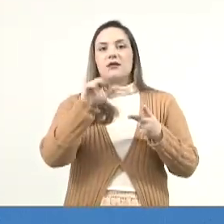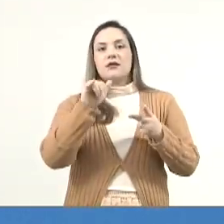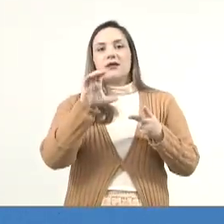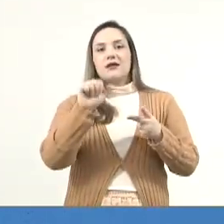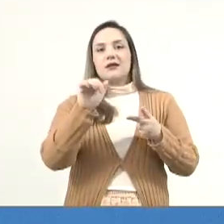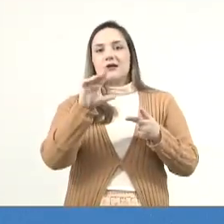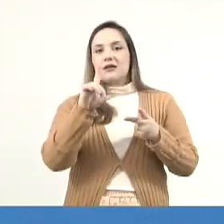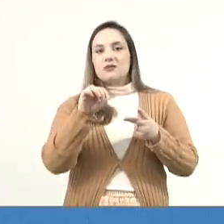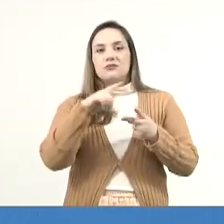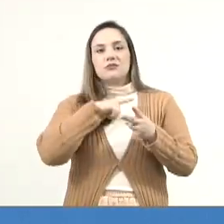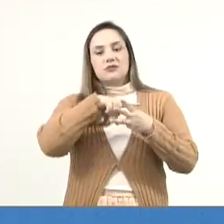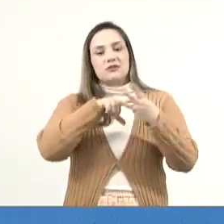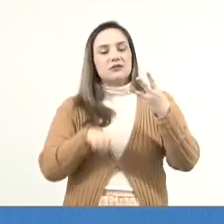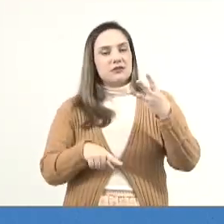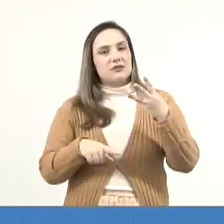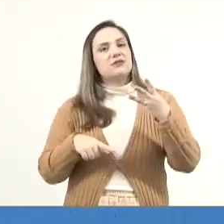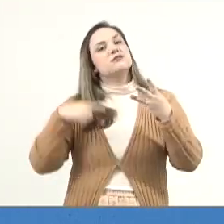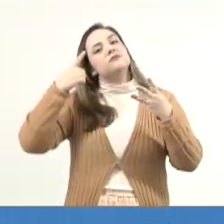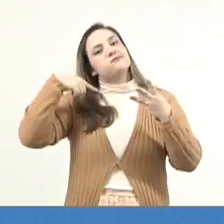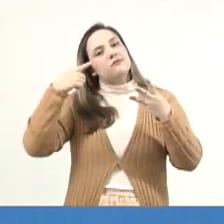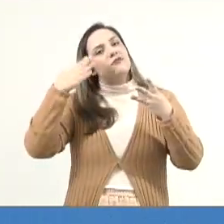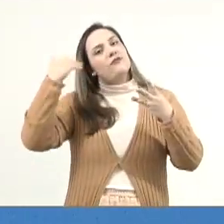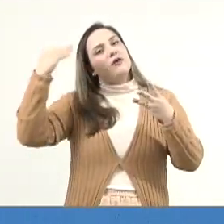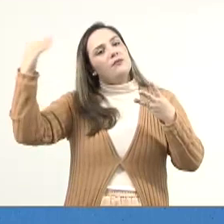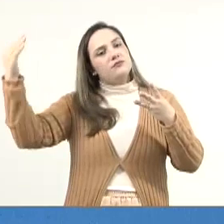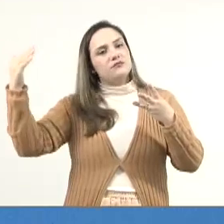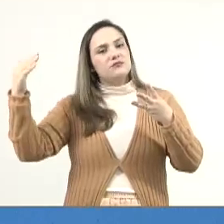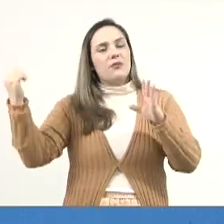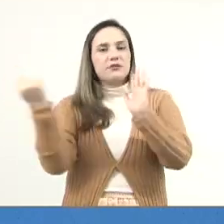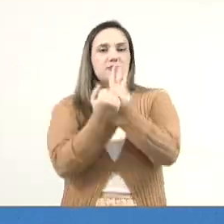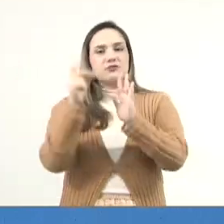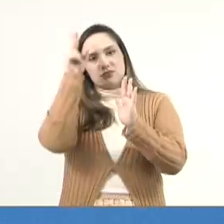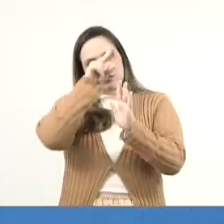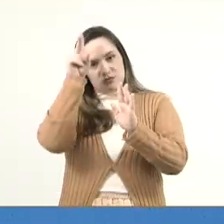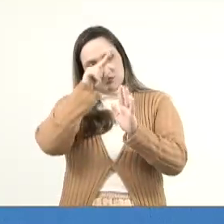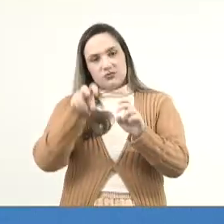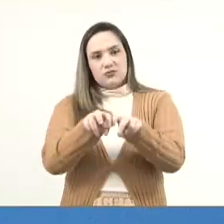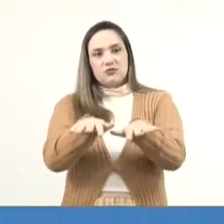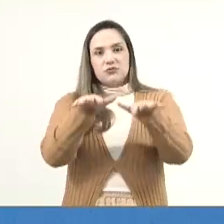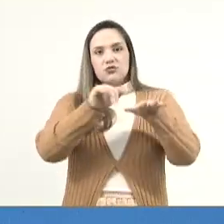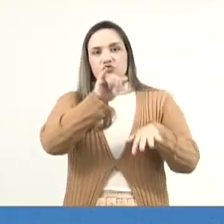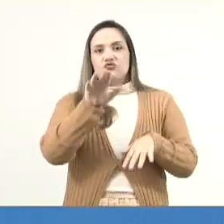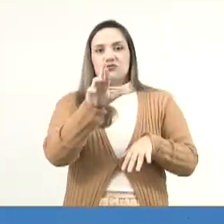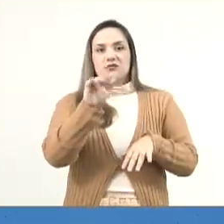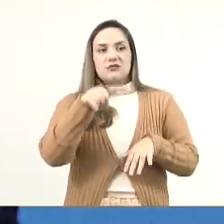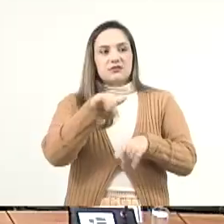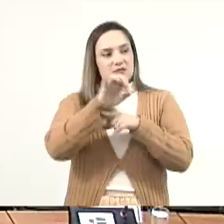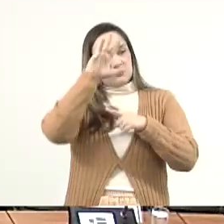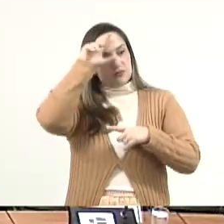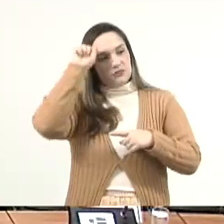advogados que pavimentaram a história do Júri em Mato Grosso do Sul era isso senhor presidente